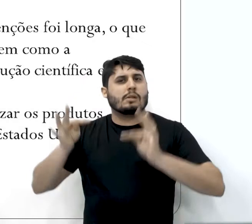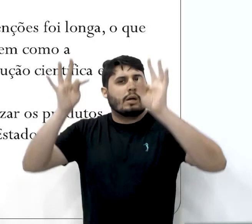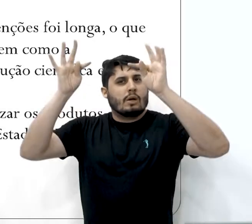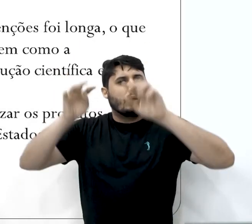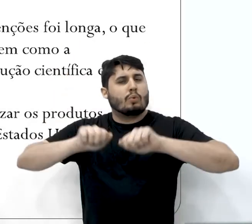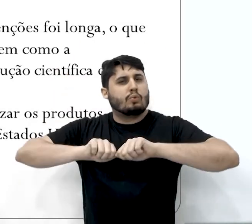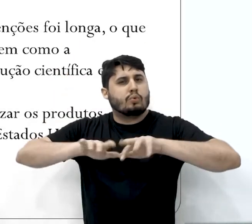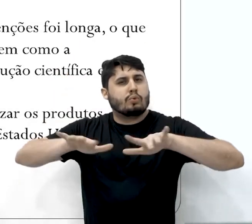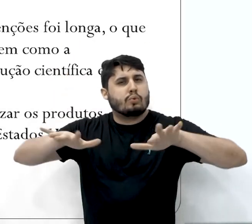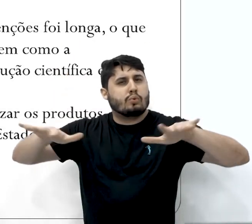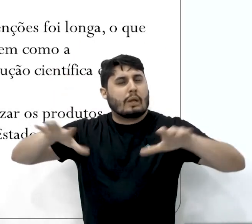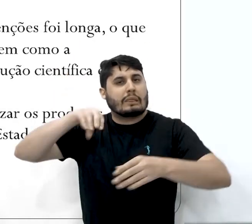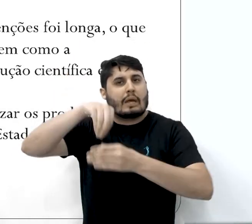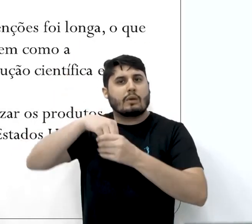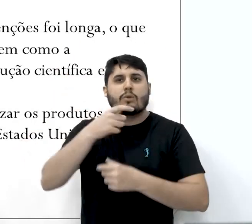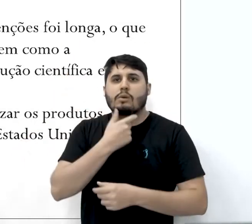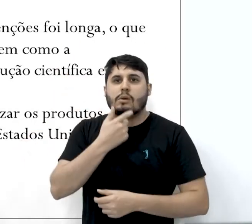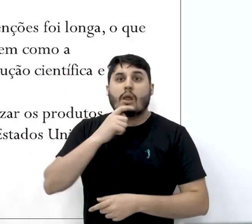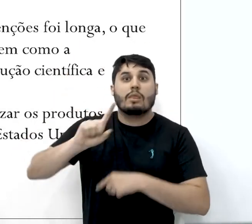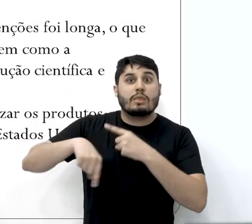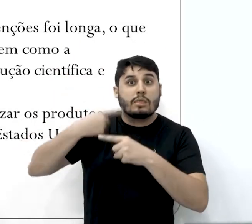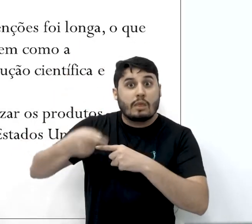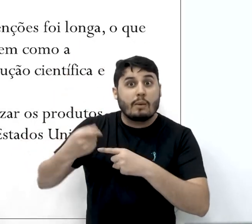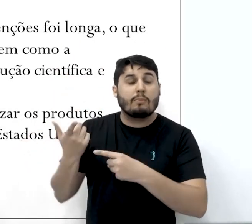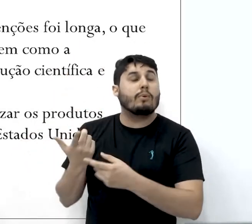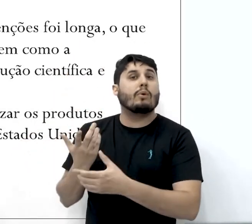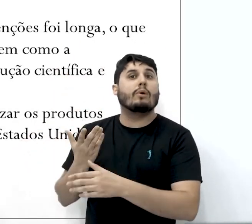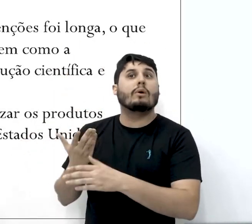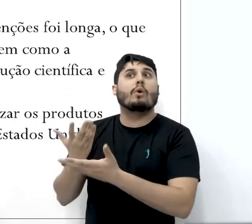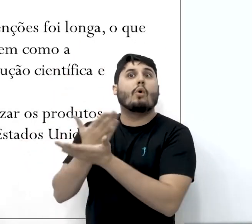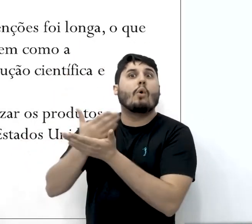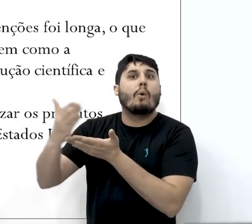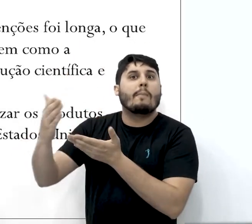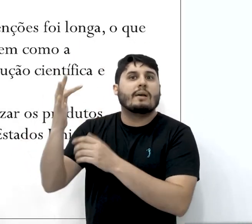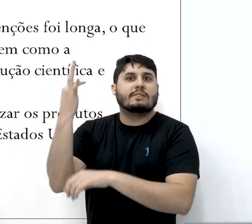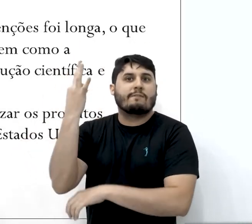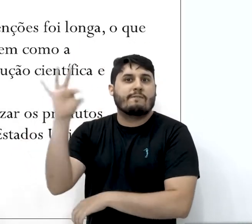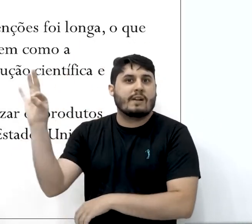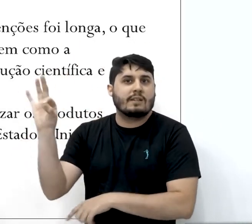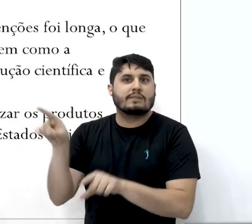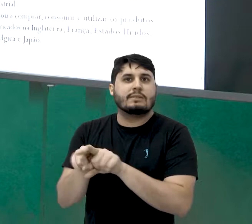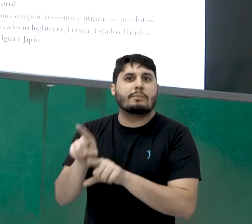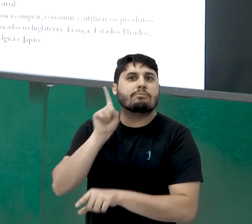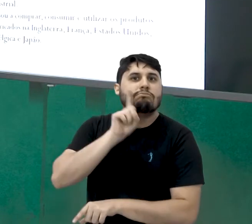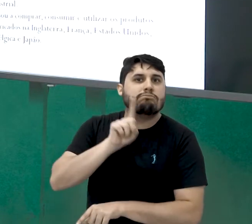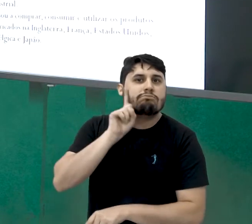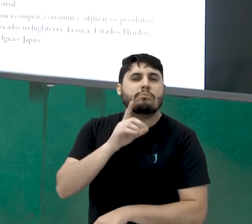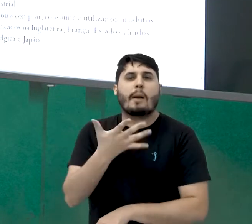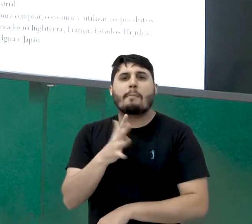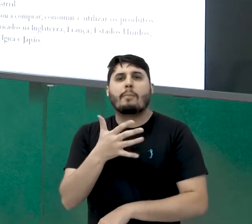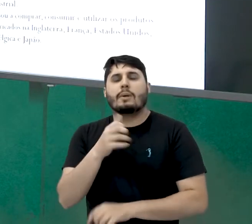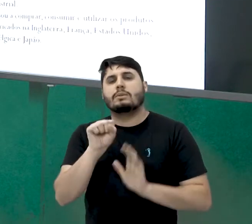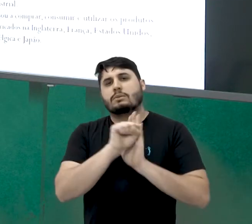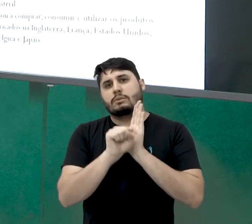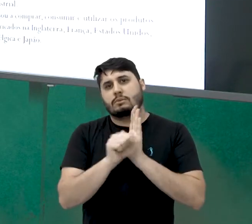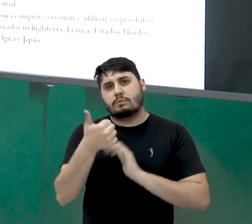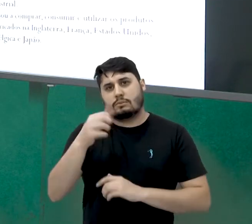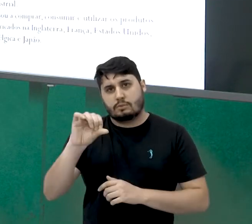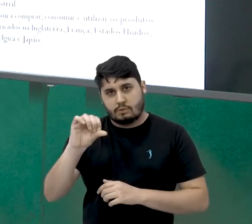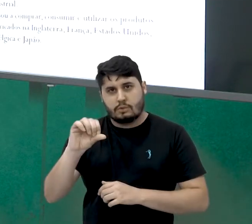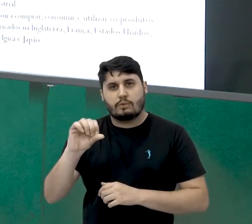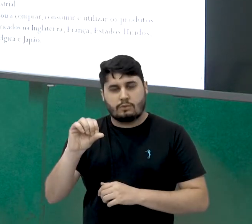Aí passa-se para a França e Estados Unidos, por volta da segunda metade do século XIX, como eu disse aqui para vocês. Na segunda metade do século